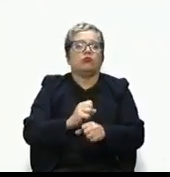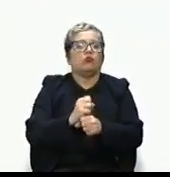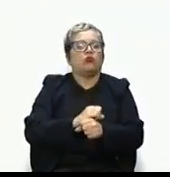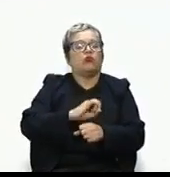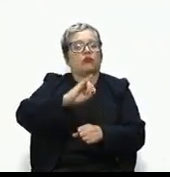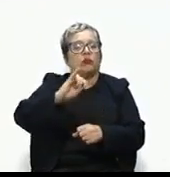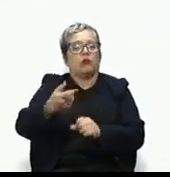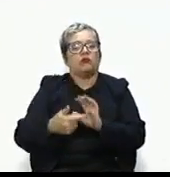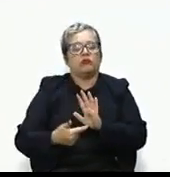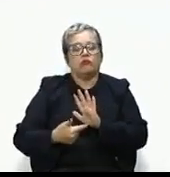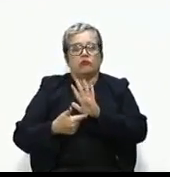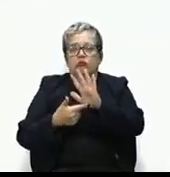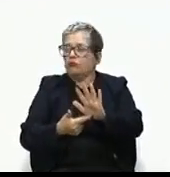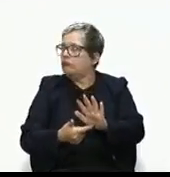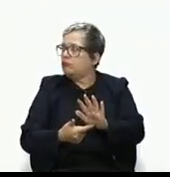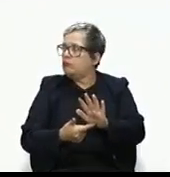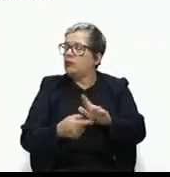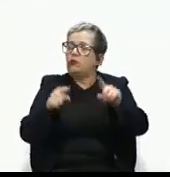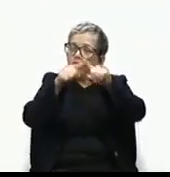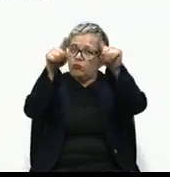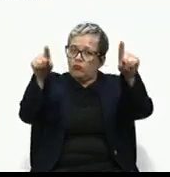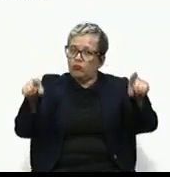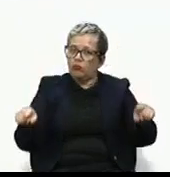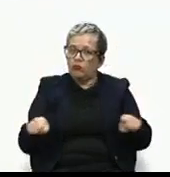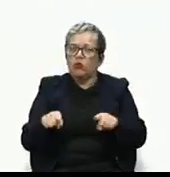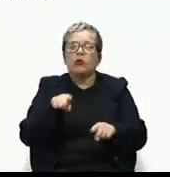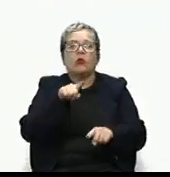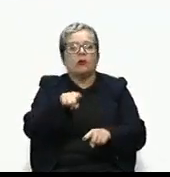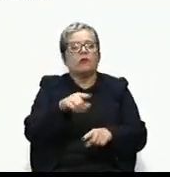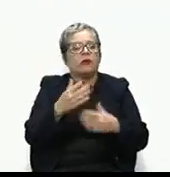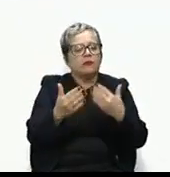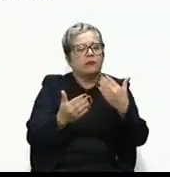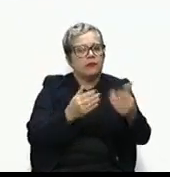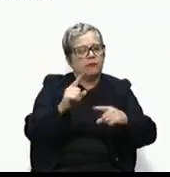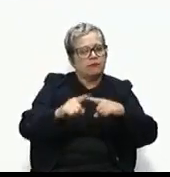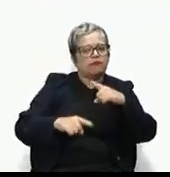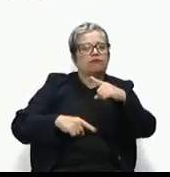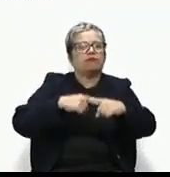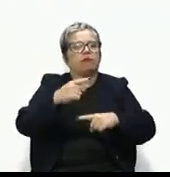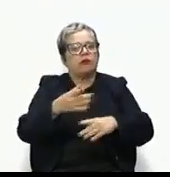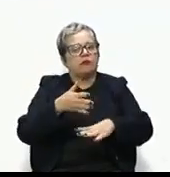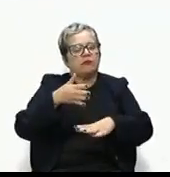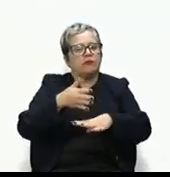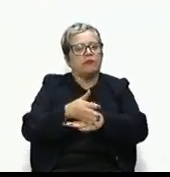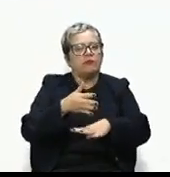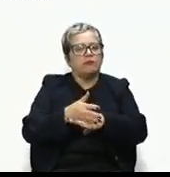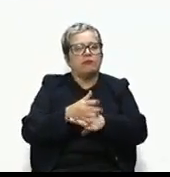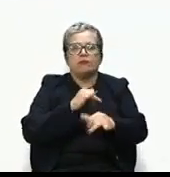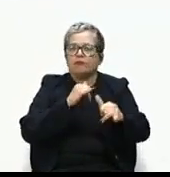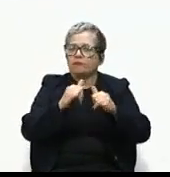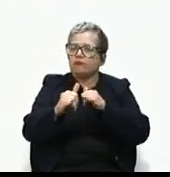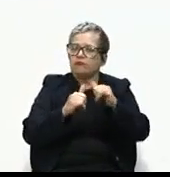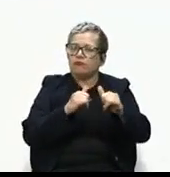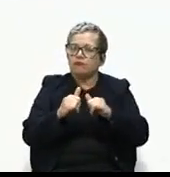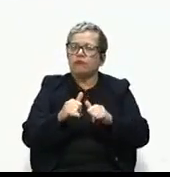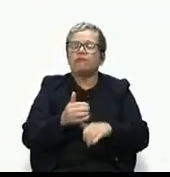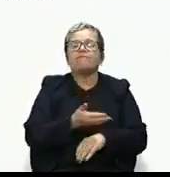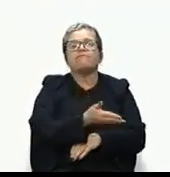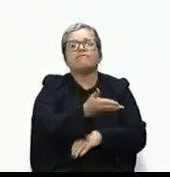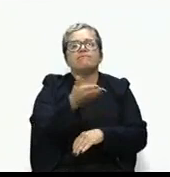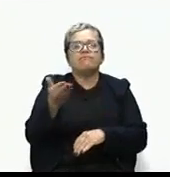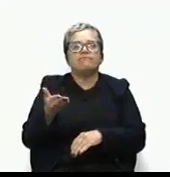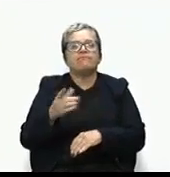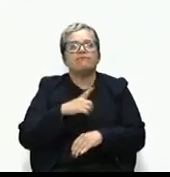tem a representação matricial e você vai analisar posteriormente essas entradas de dados e você vai